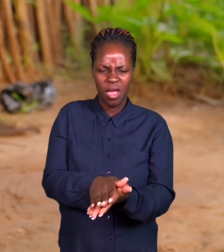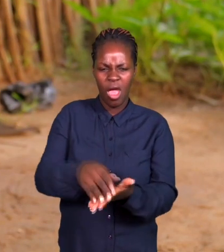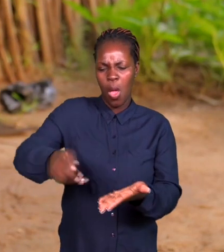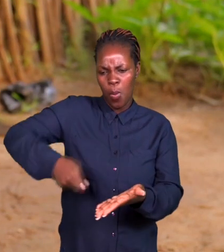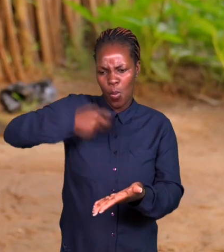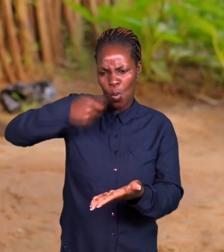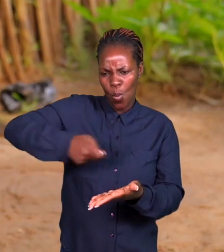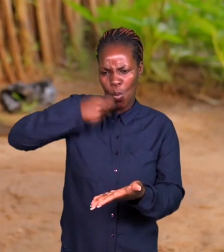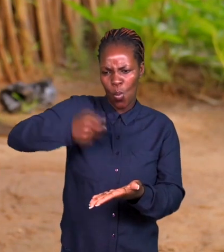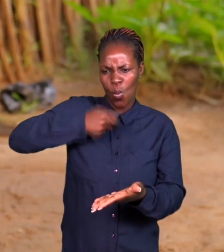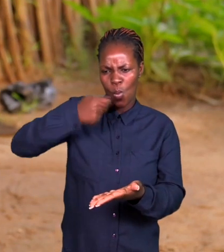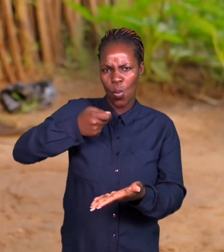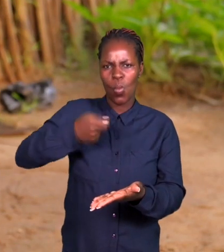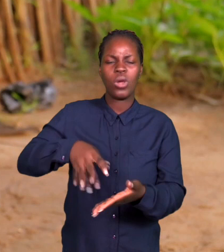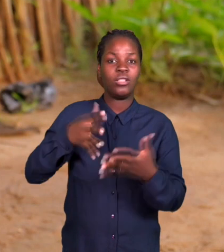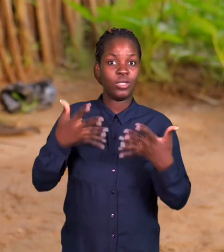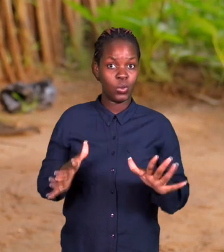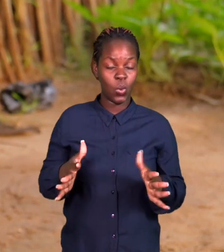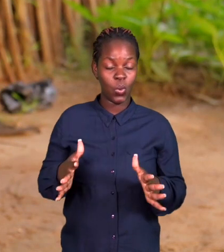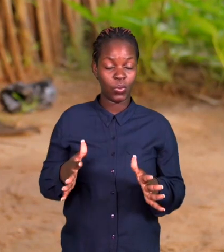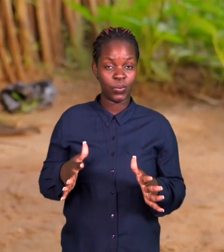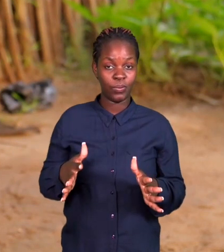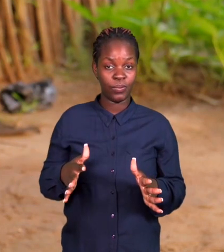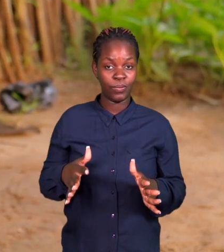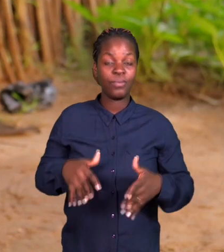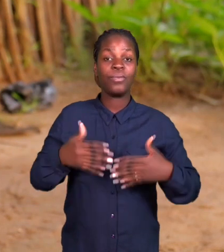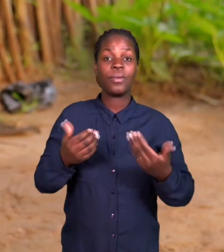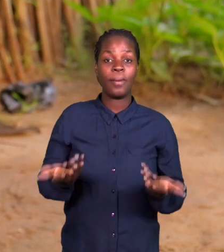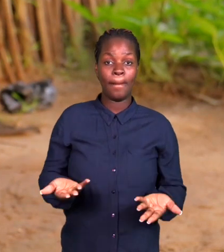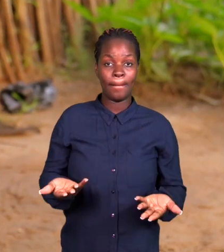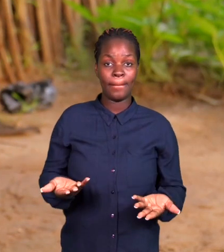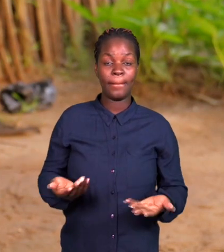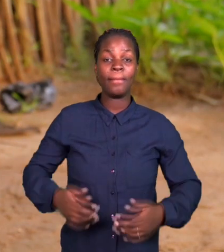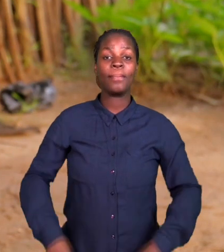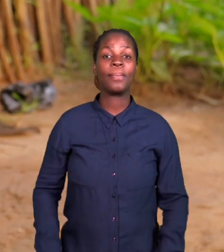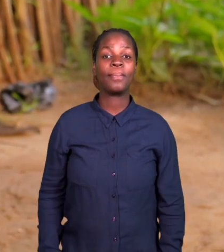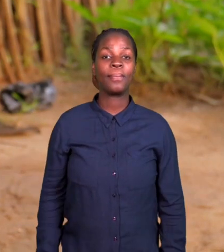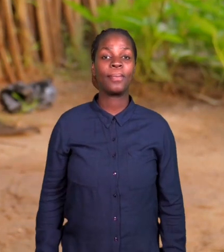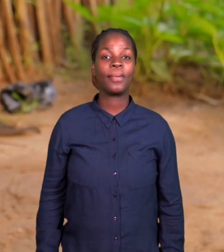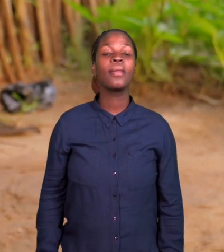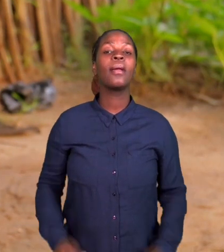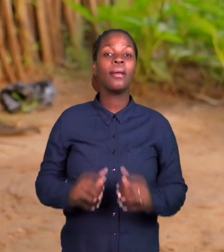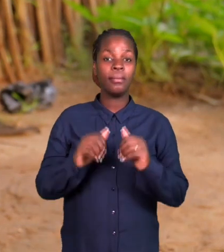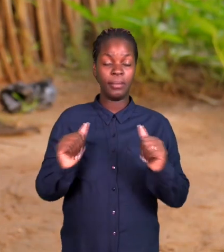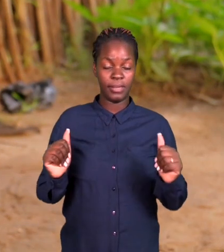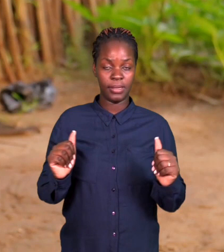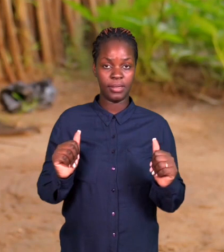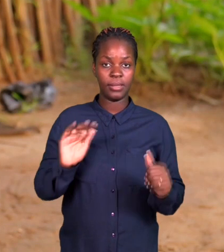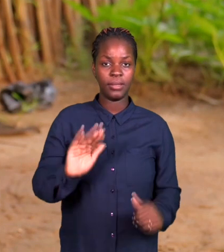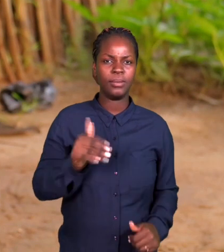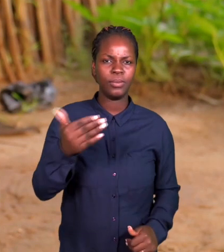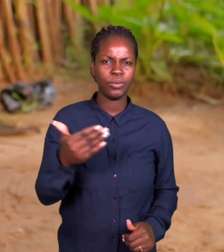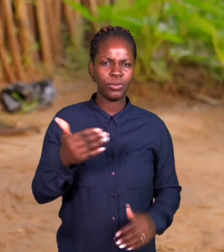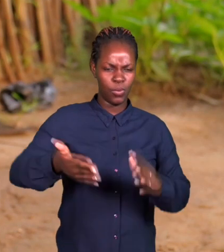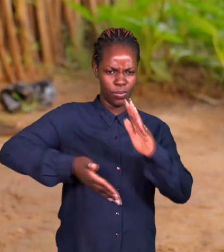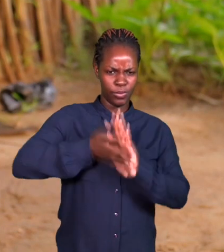só papa de farinha, só, simplesmente. E estava meu filho com açúcar, sem nada ao juntar na